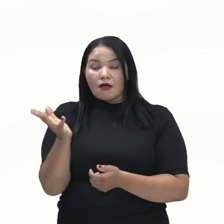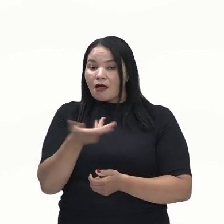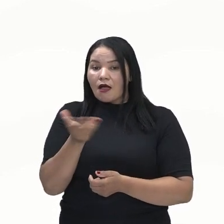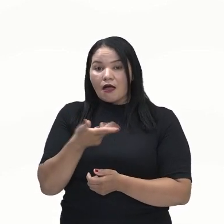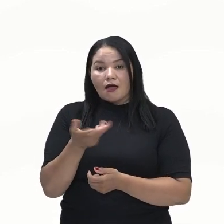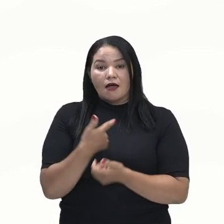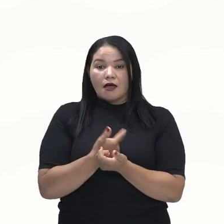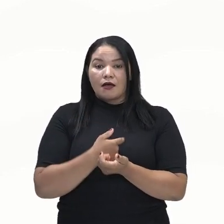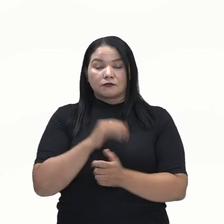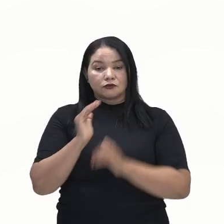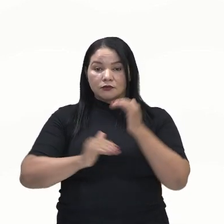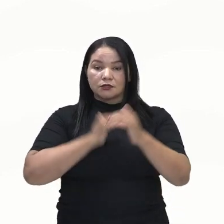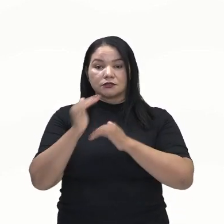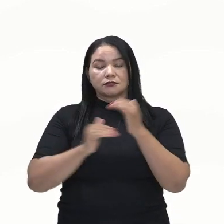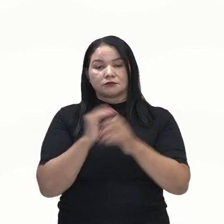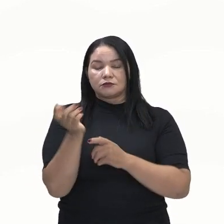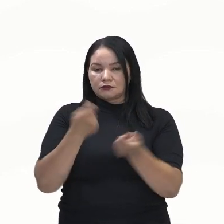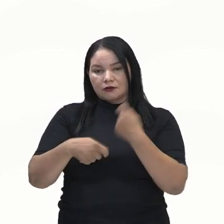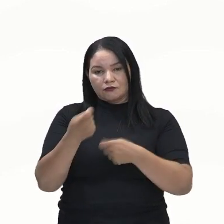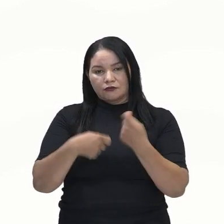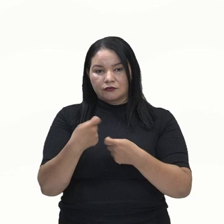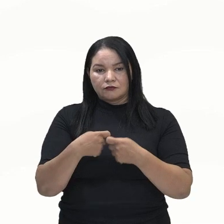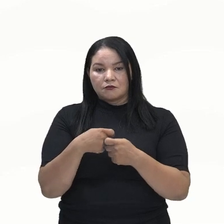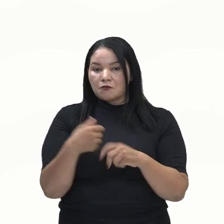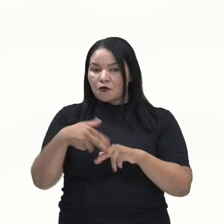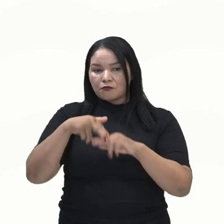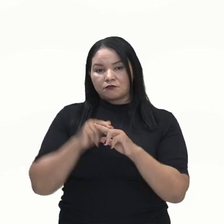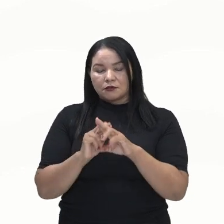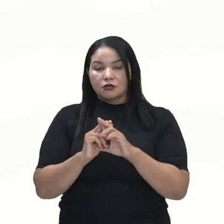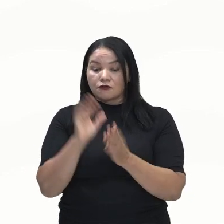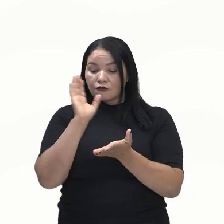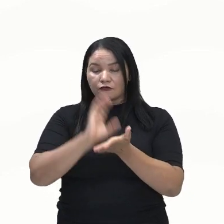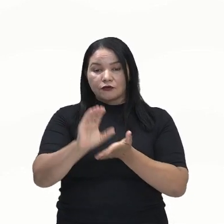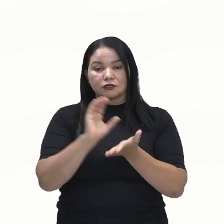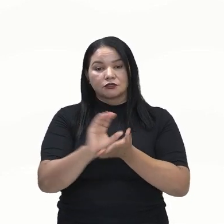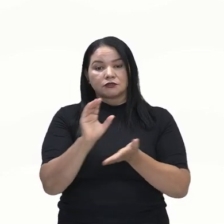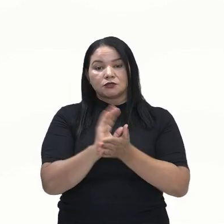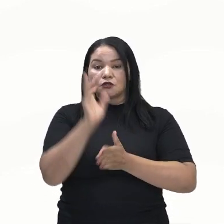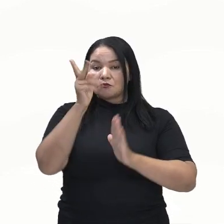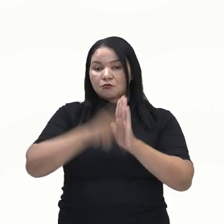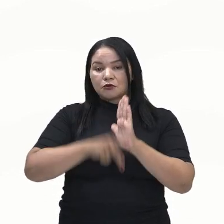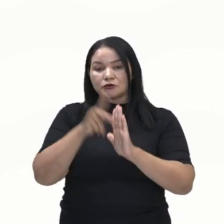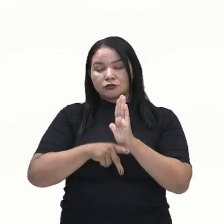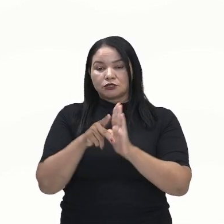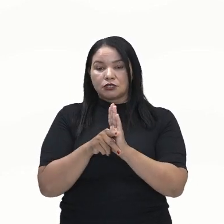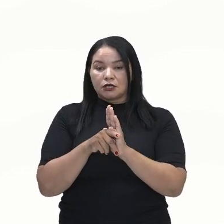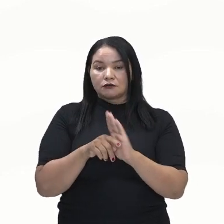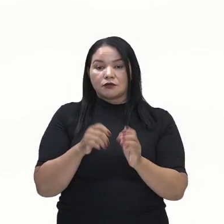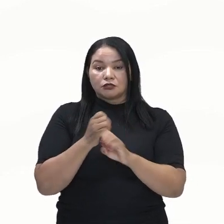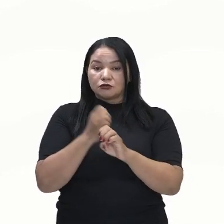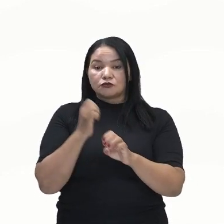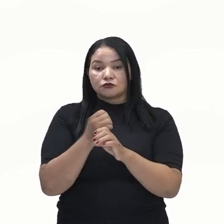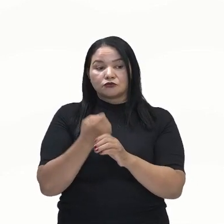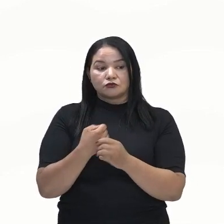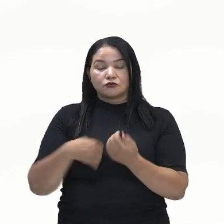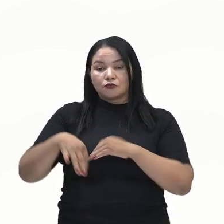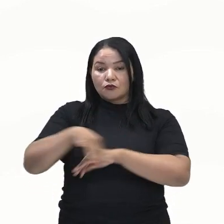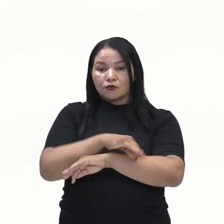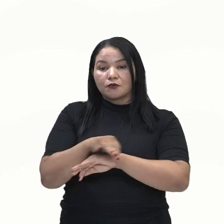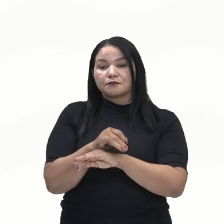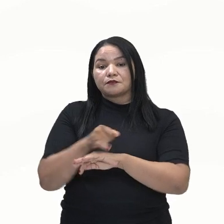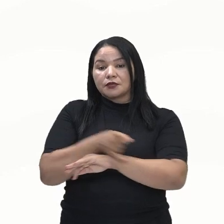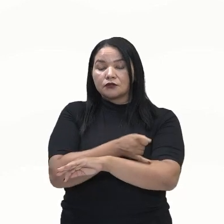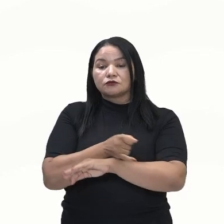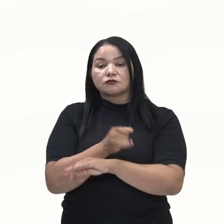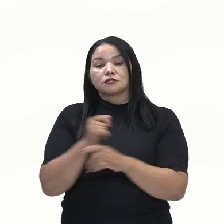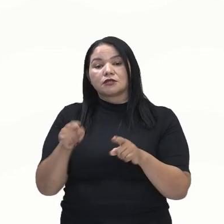crescimento econômico. Através de quê? De investimentos em projetos de infraestrutura, como